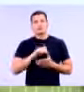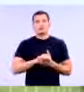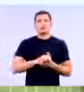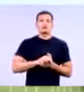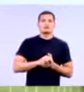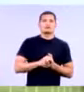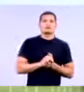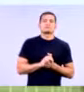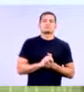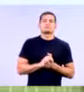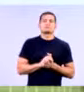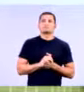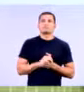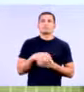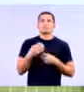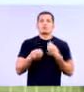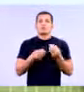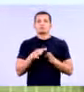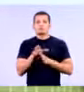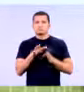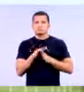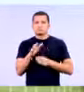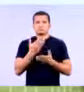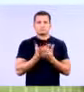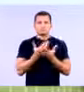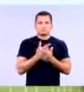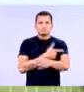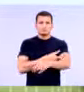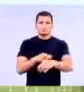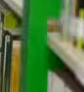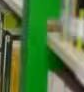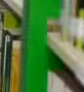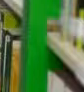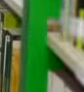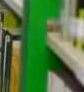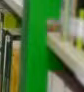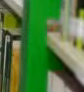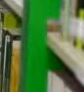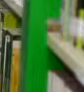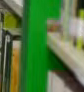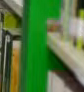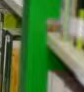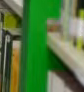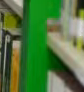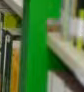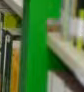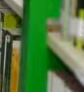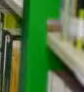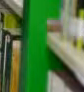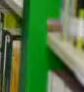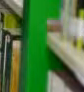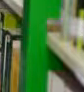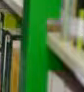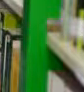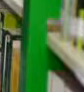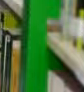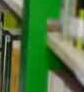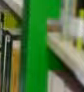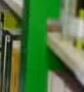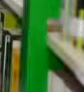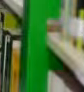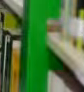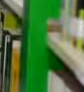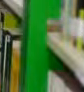Quais serão as dicas para se estudar na educação à distância? O ensino à distância é uma realidade no mundo